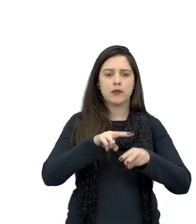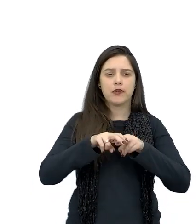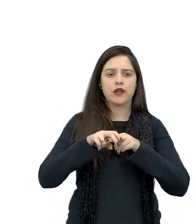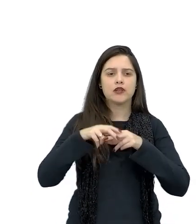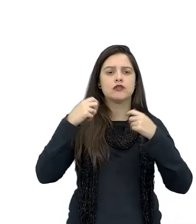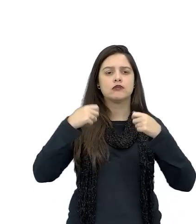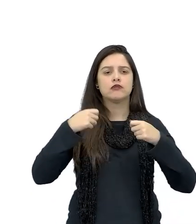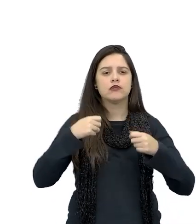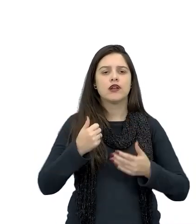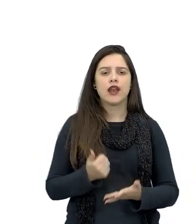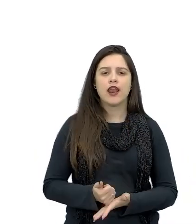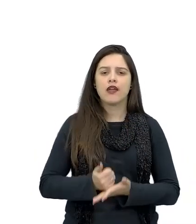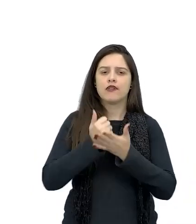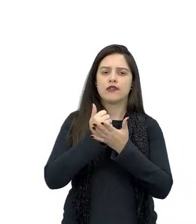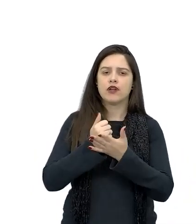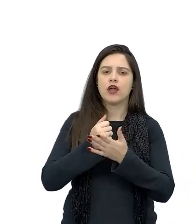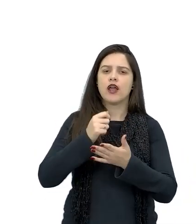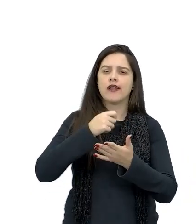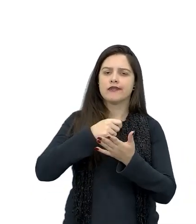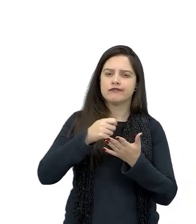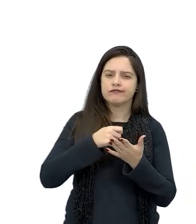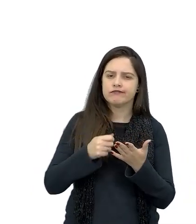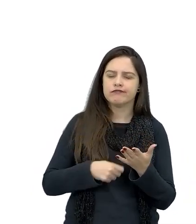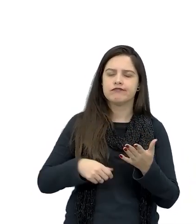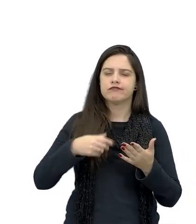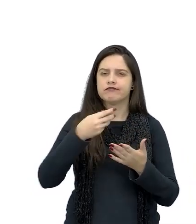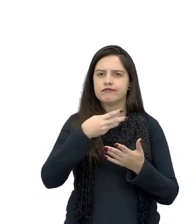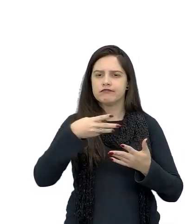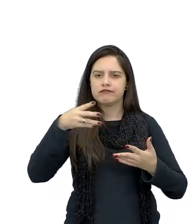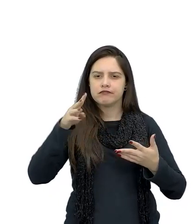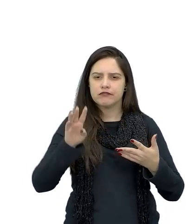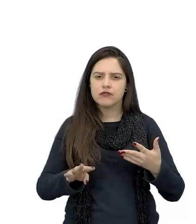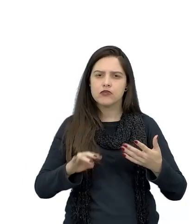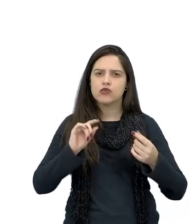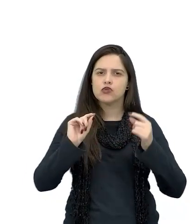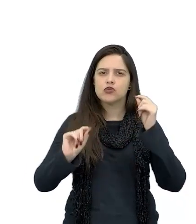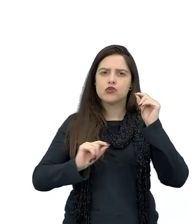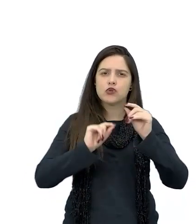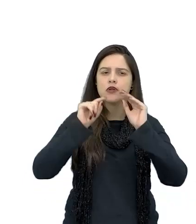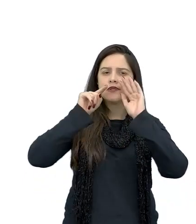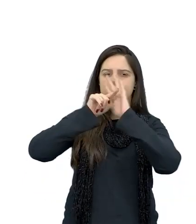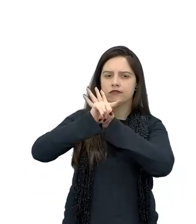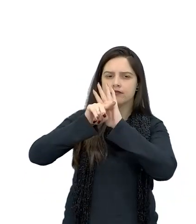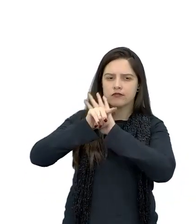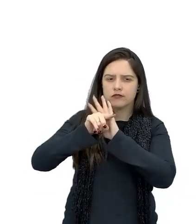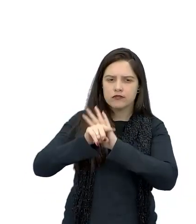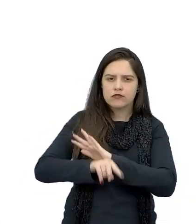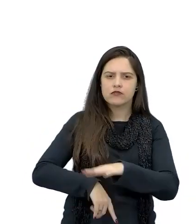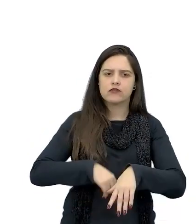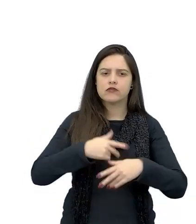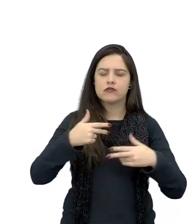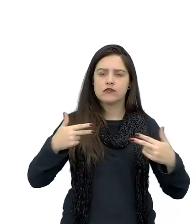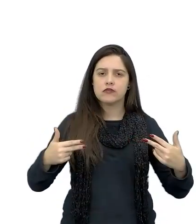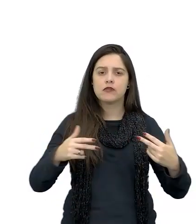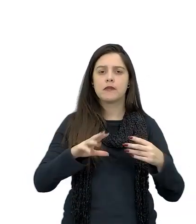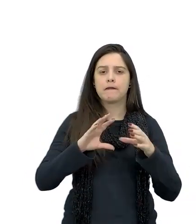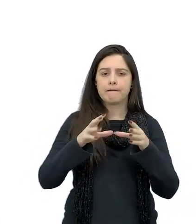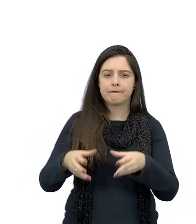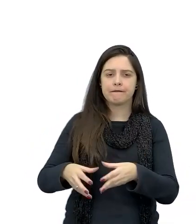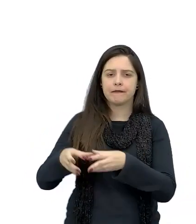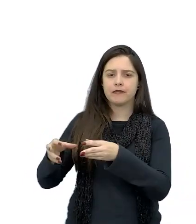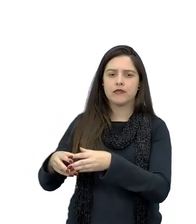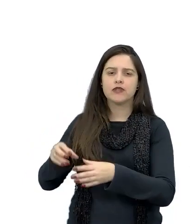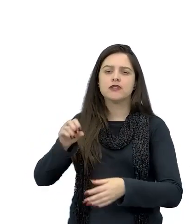necessário, ter anotado os problemas mais evidentes de pontuação que ainda persistem nas produções da turma. Se,